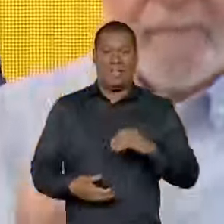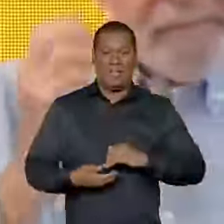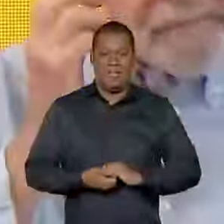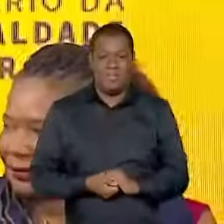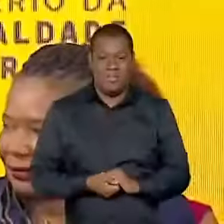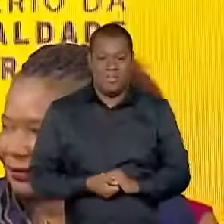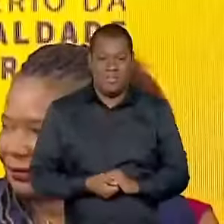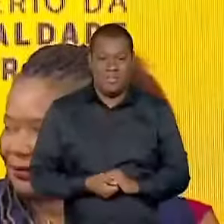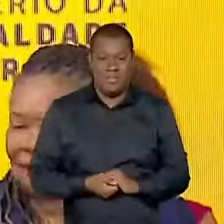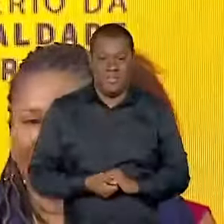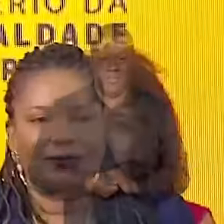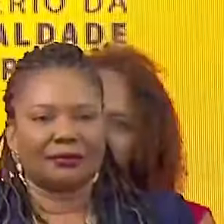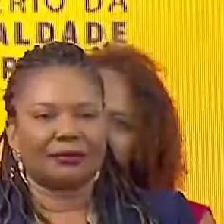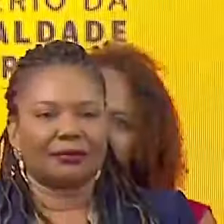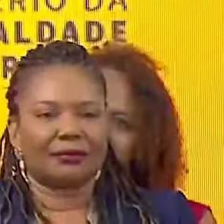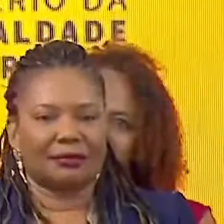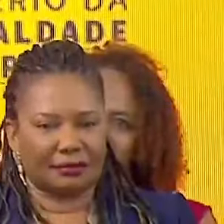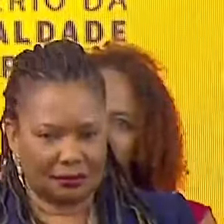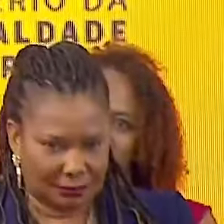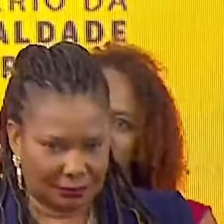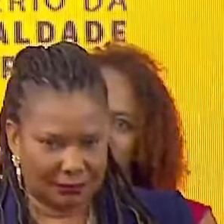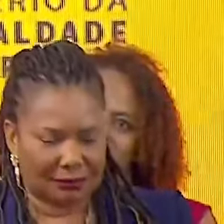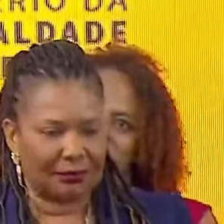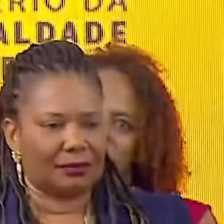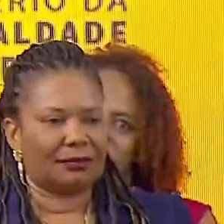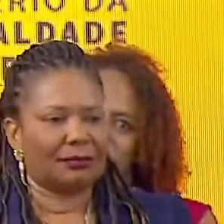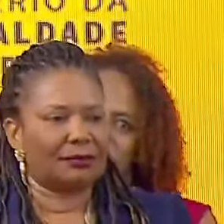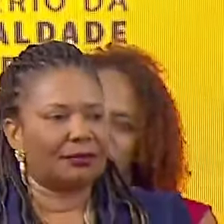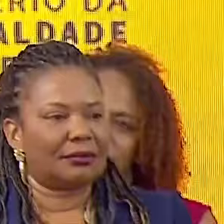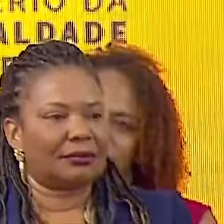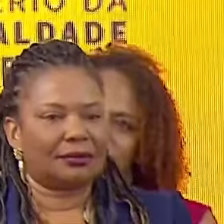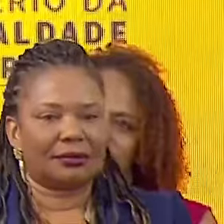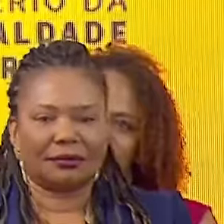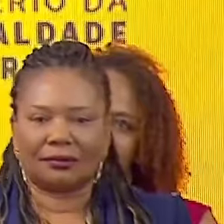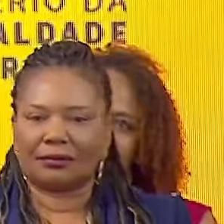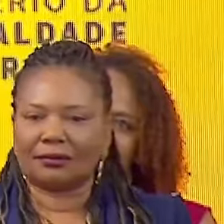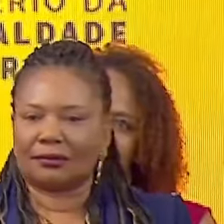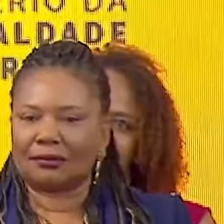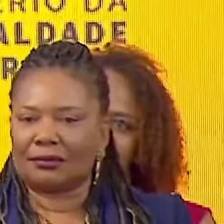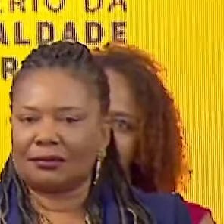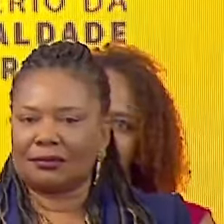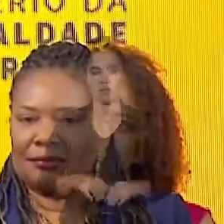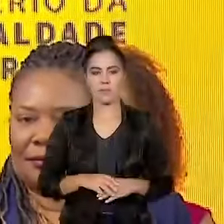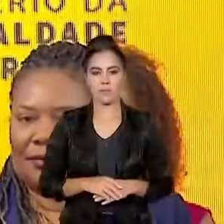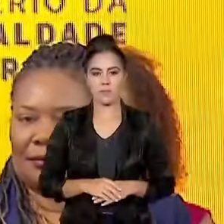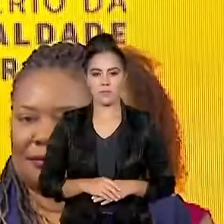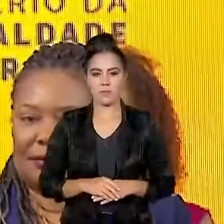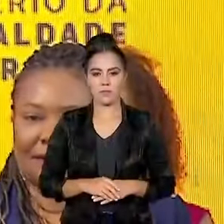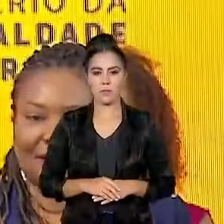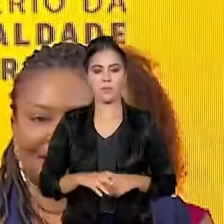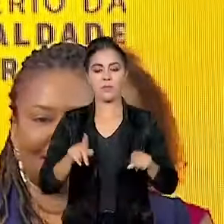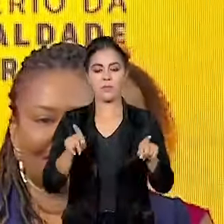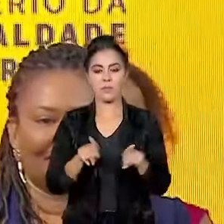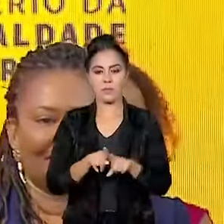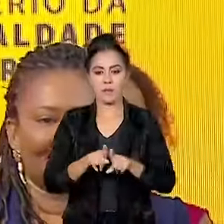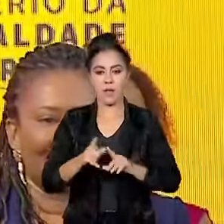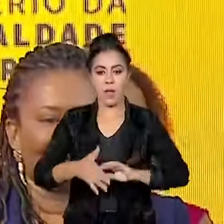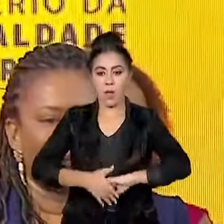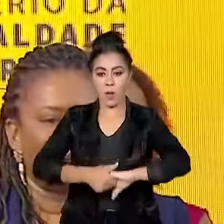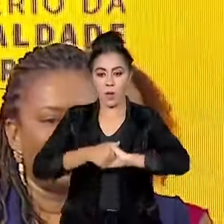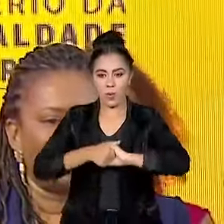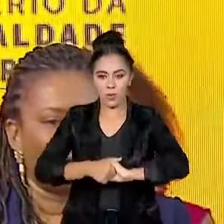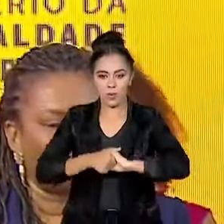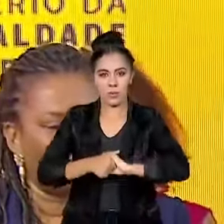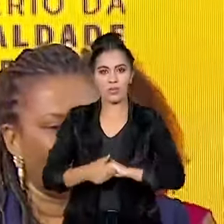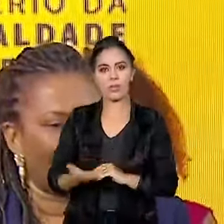Queria cumprimentar também esse companheiro que vem lá da Baixada Fluminense, da periferia e da